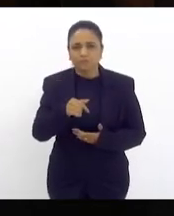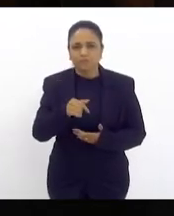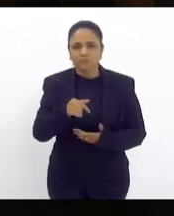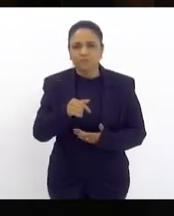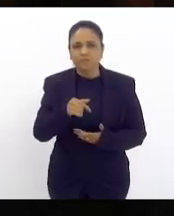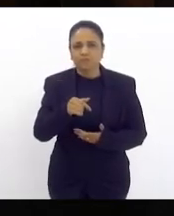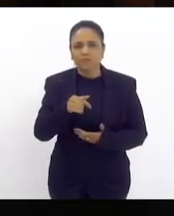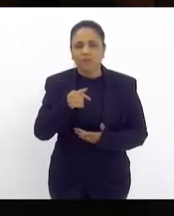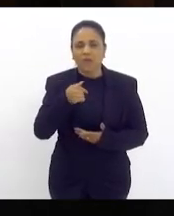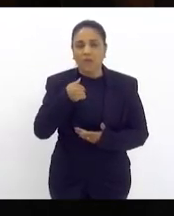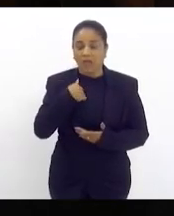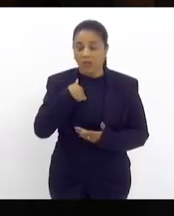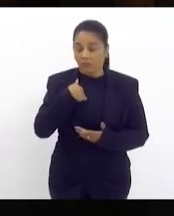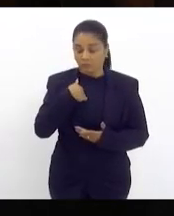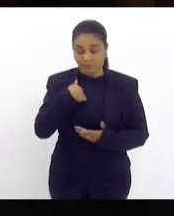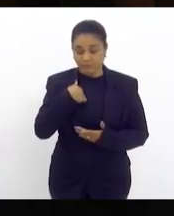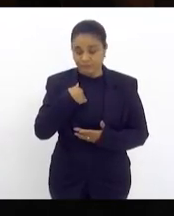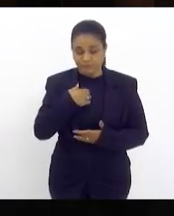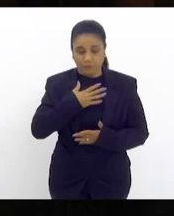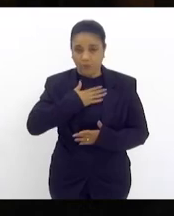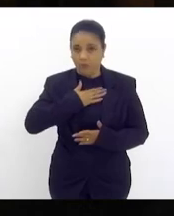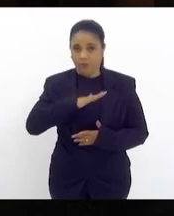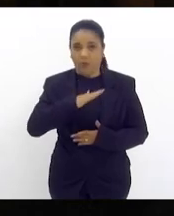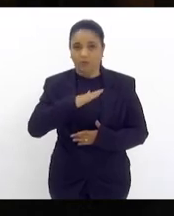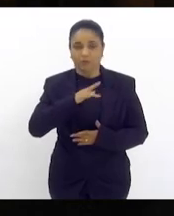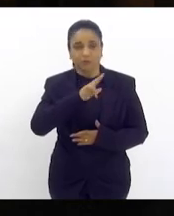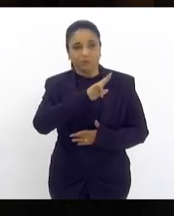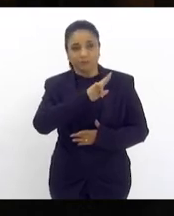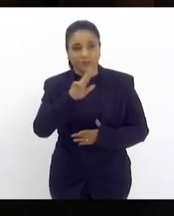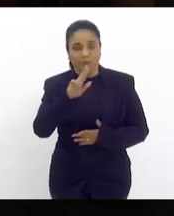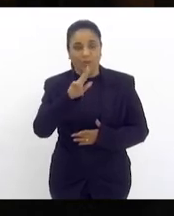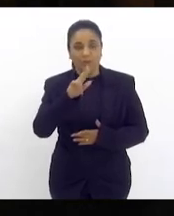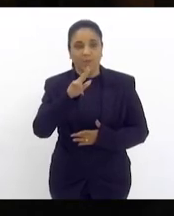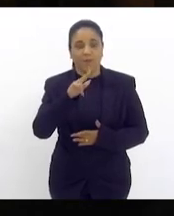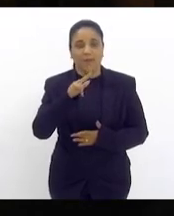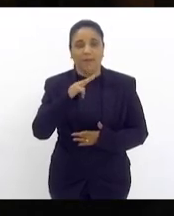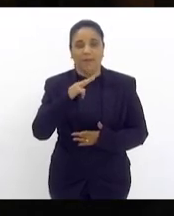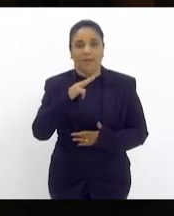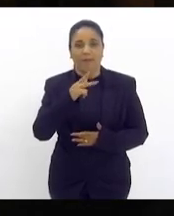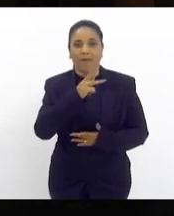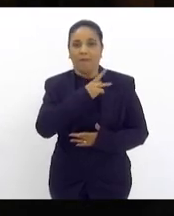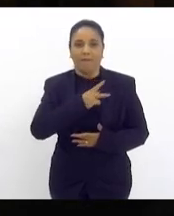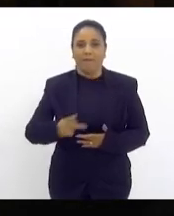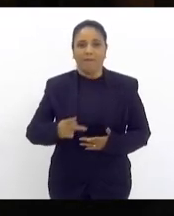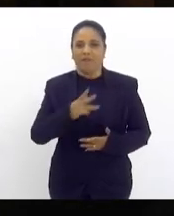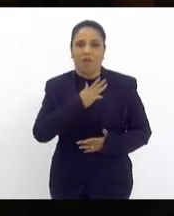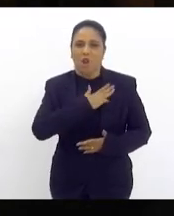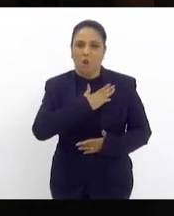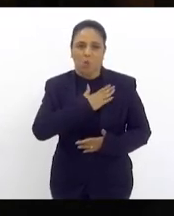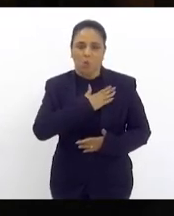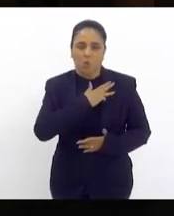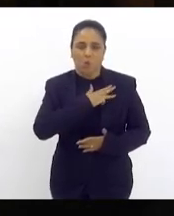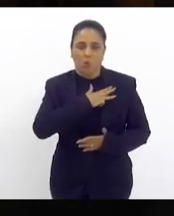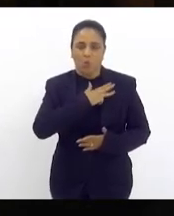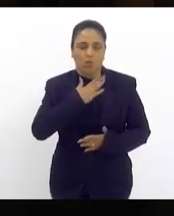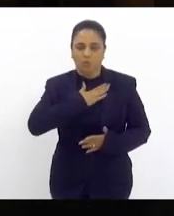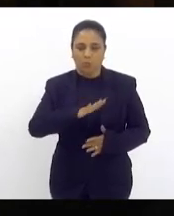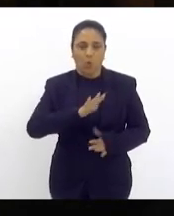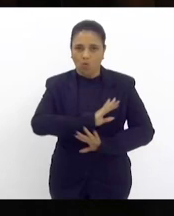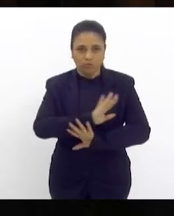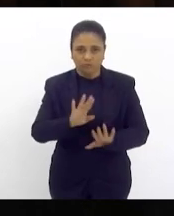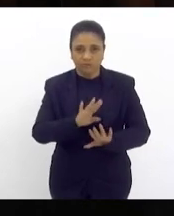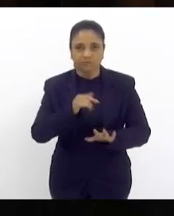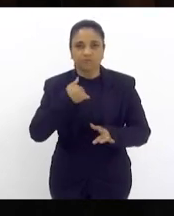me recuso a chamar ele de Presidente mas o companheiro Lula resolveu atacar ferrenhamente um dos